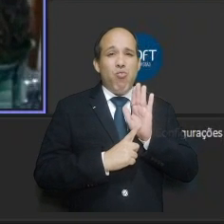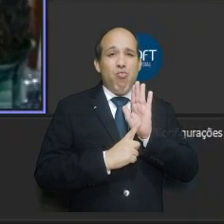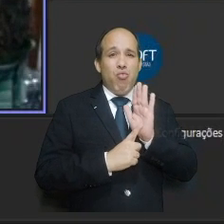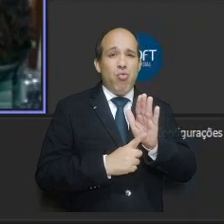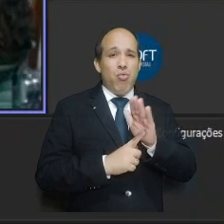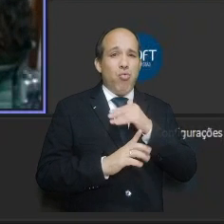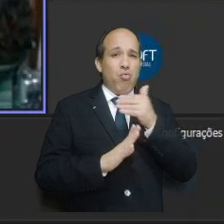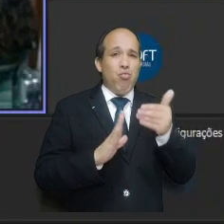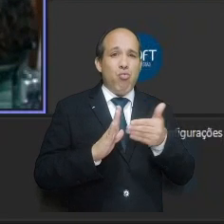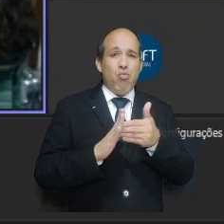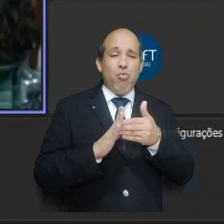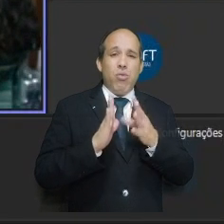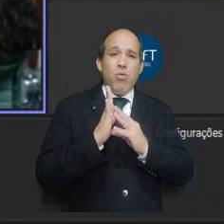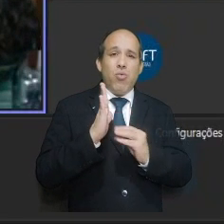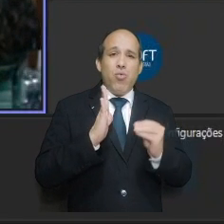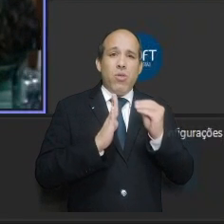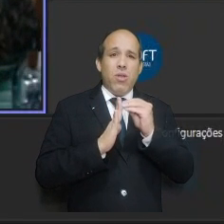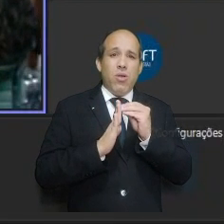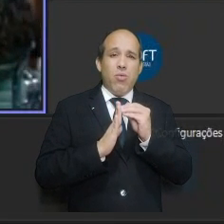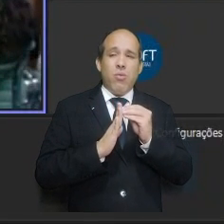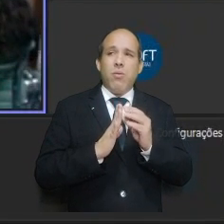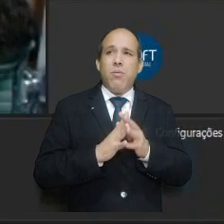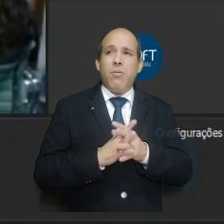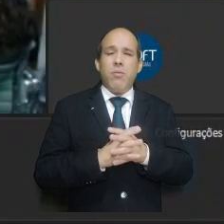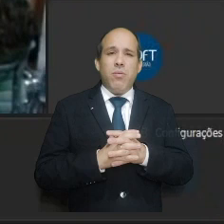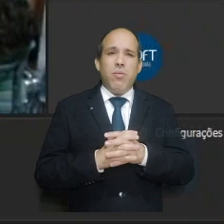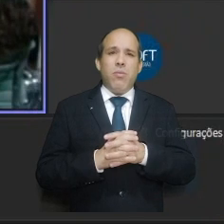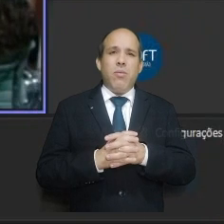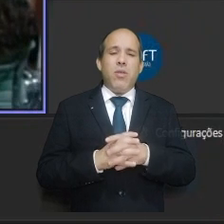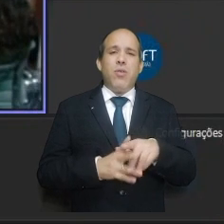restou amplamente demonstrado nos autos,